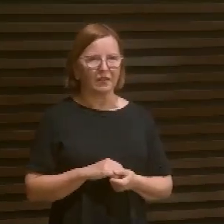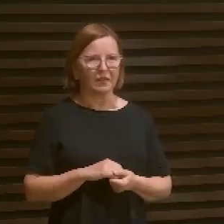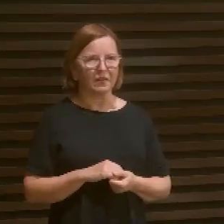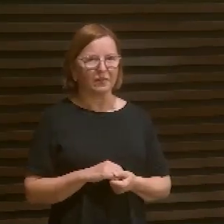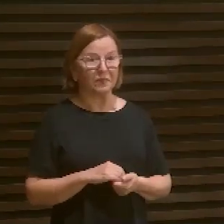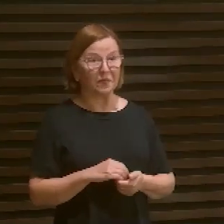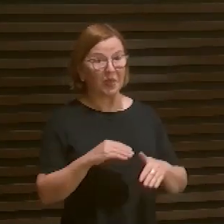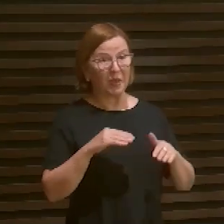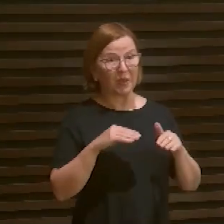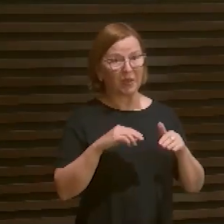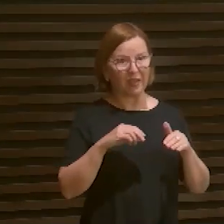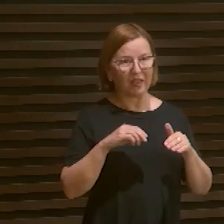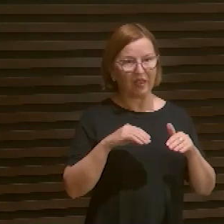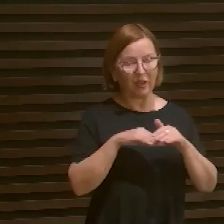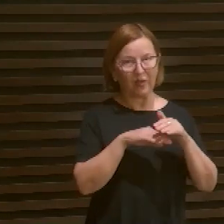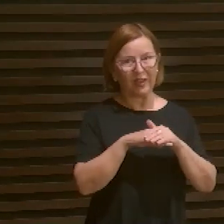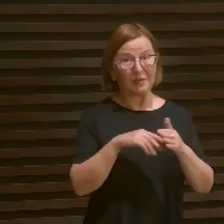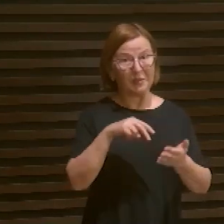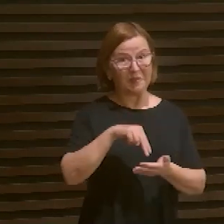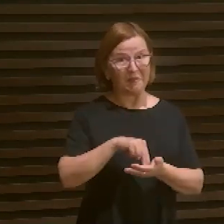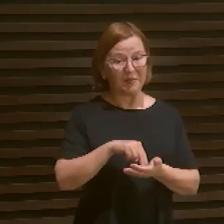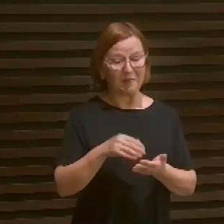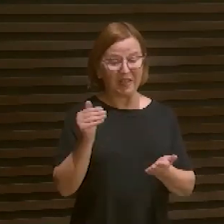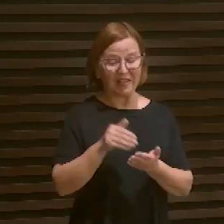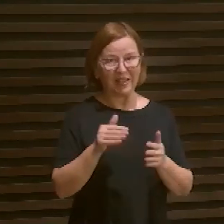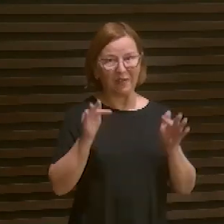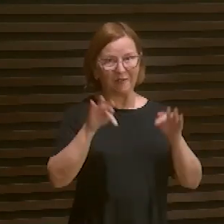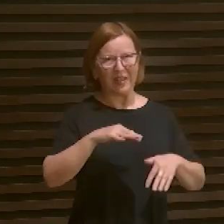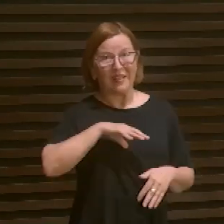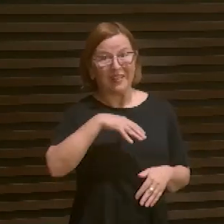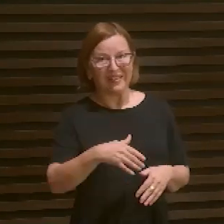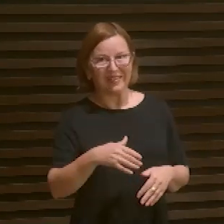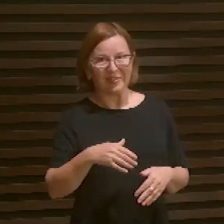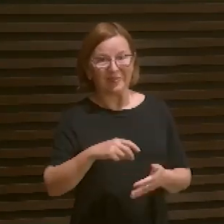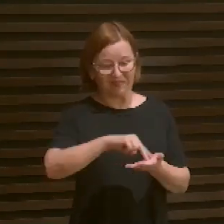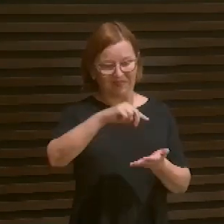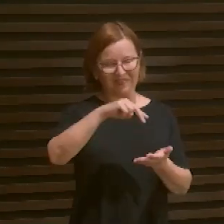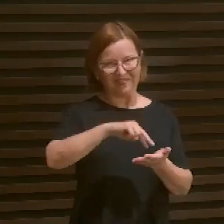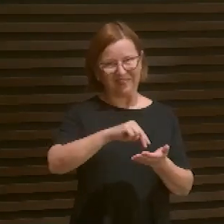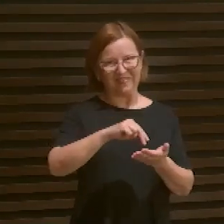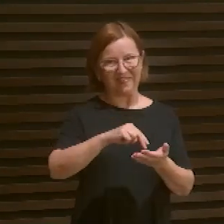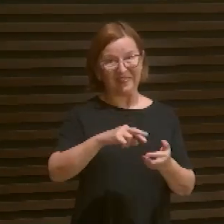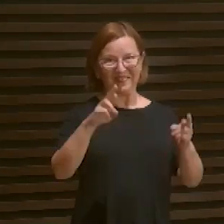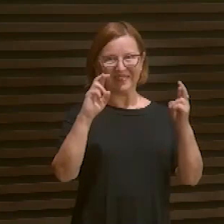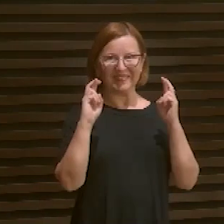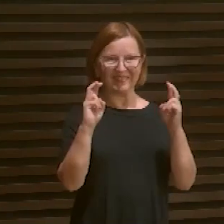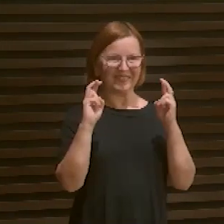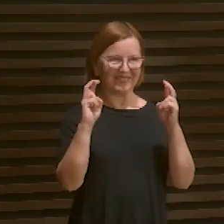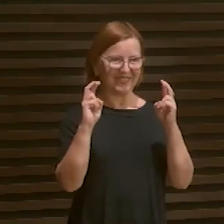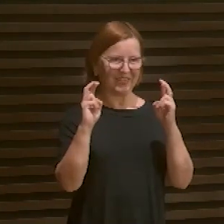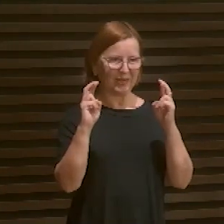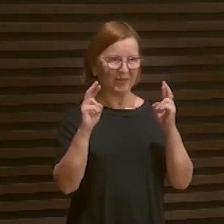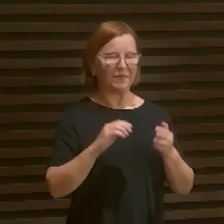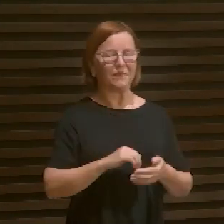guardemos firmes até o fim a ousadia e a exultação da esperança.